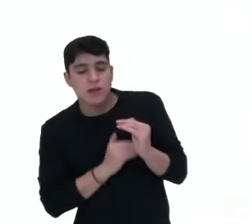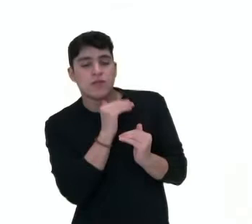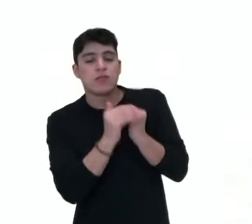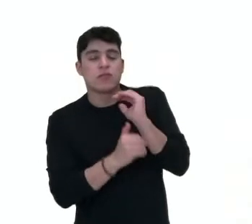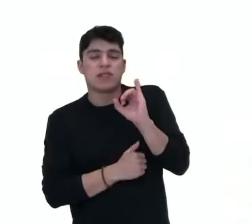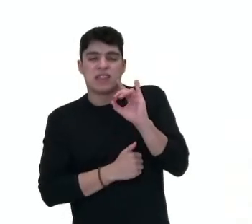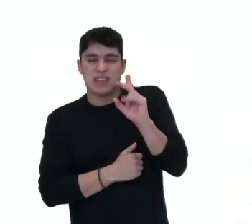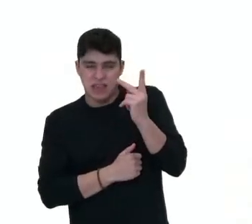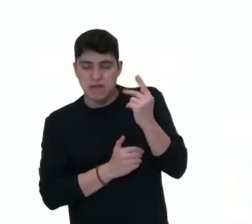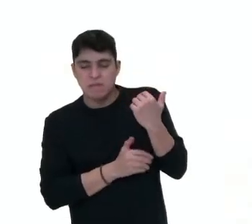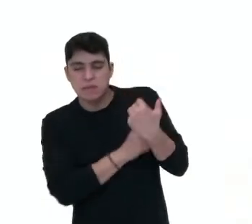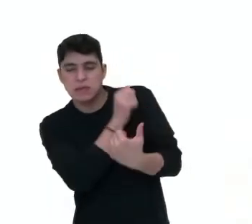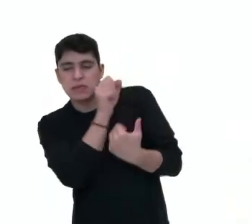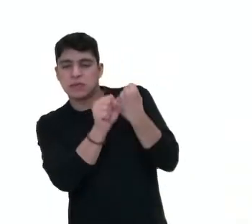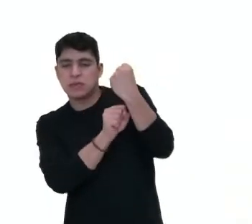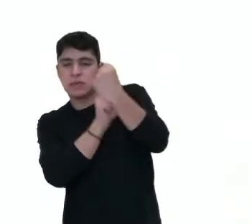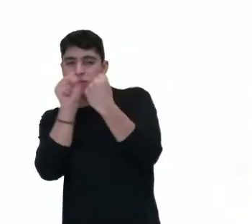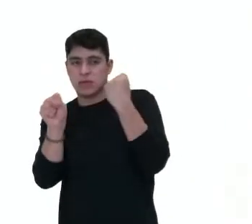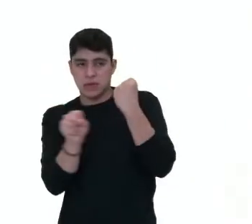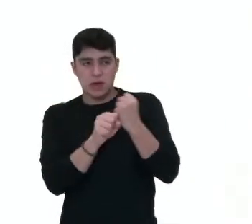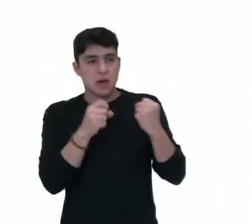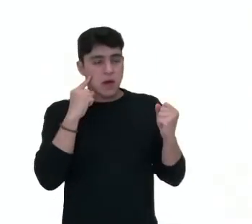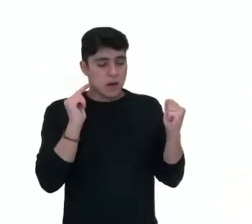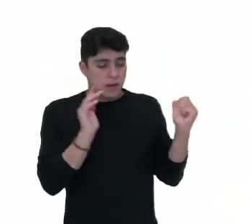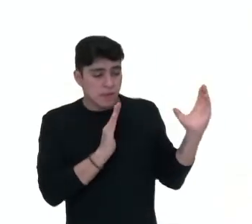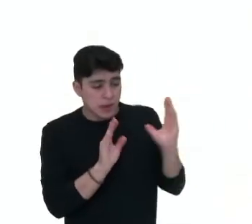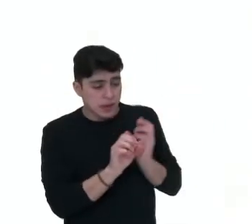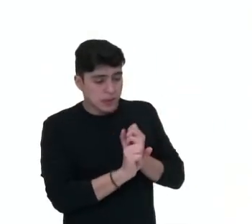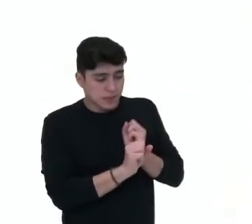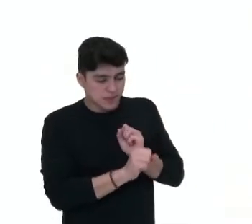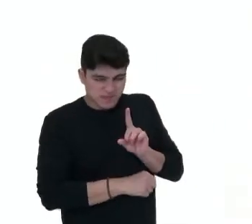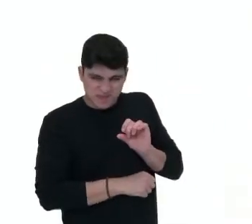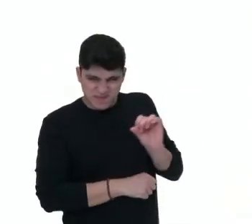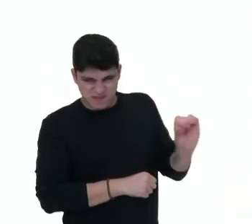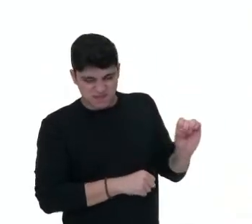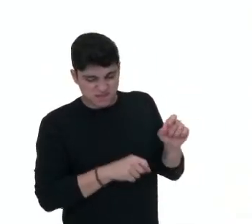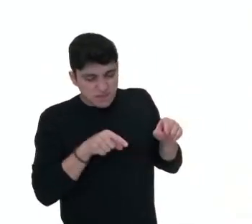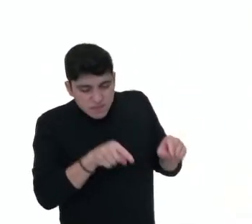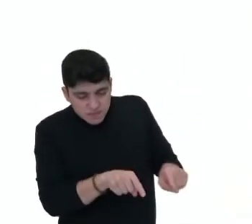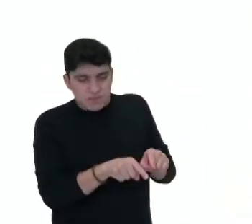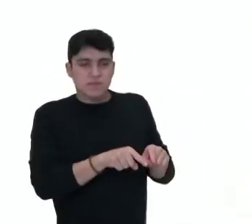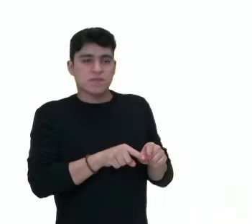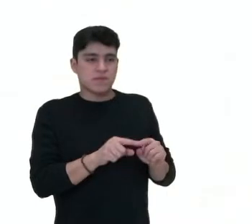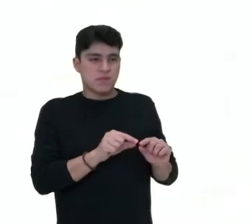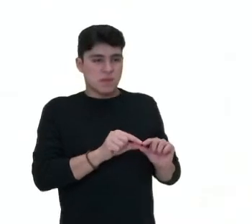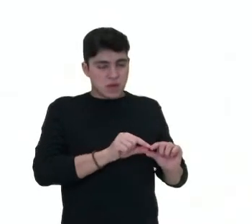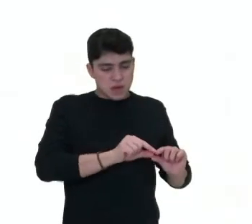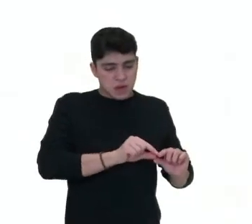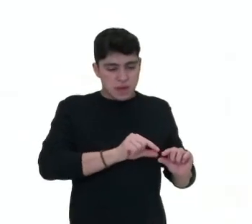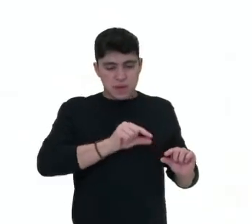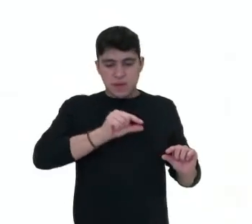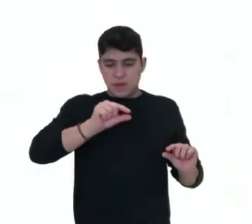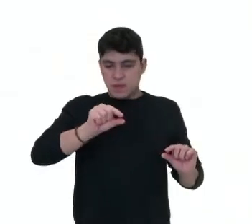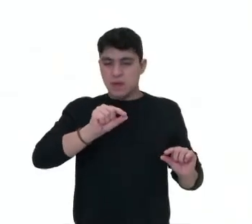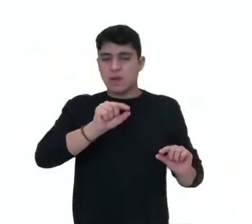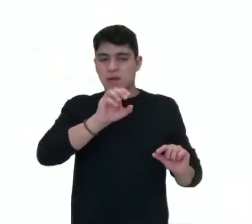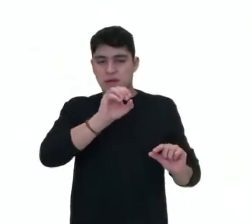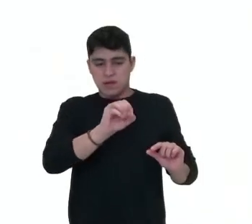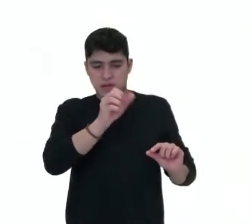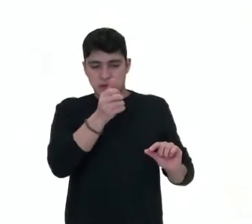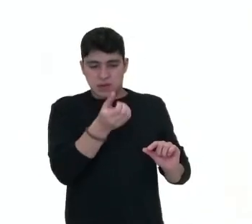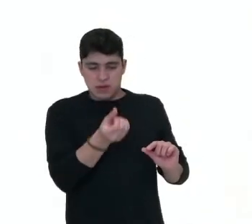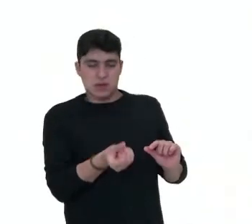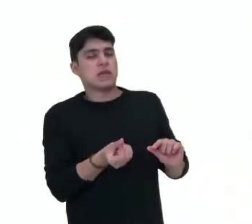estava com um IDH de 0,613, ok? Considerado então médio. Subiu para